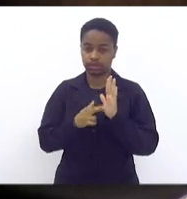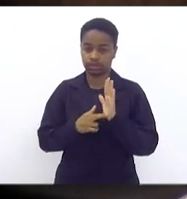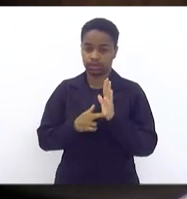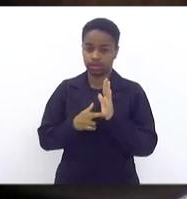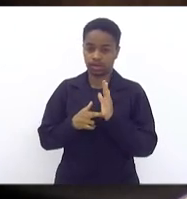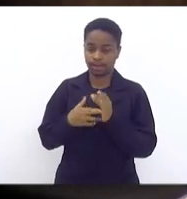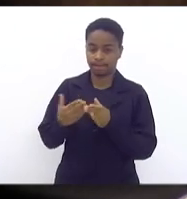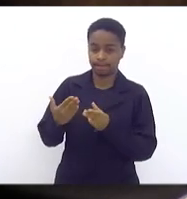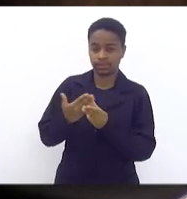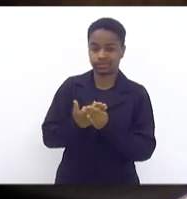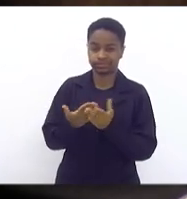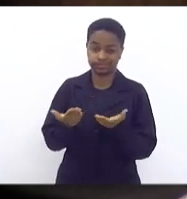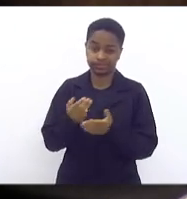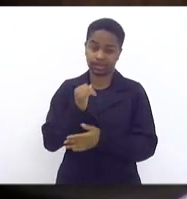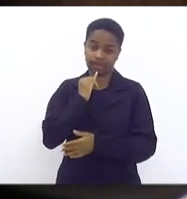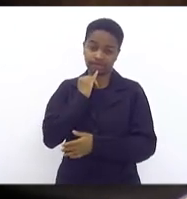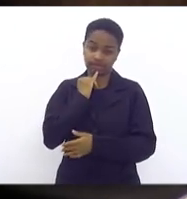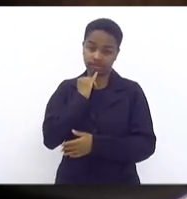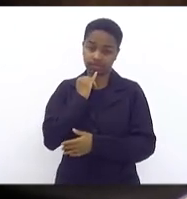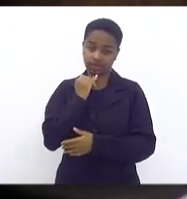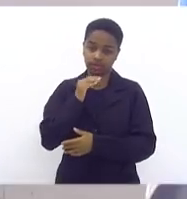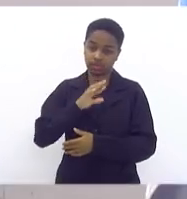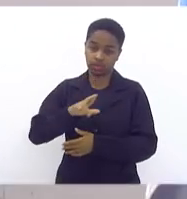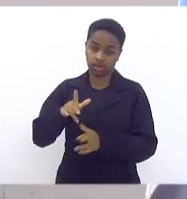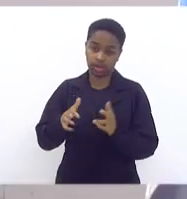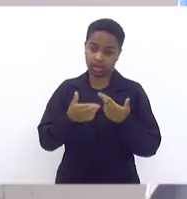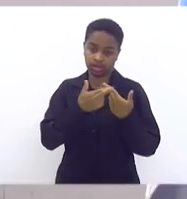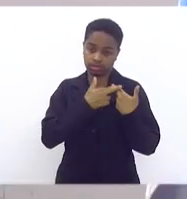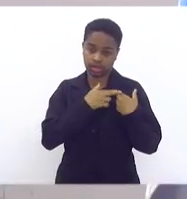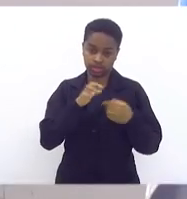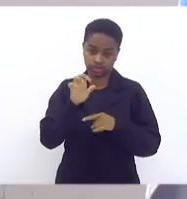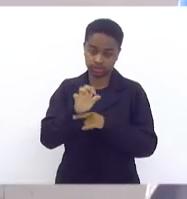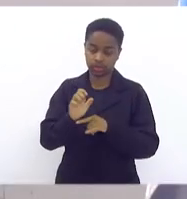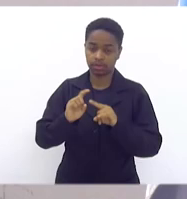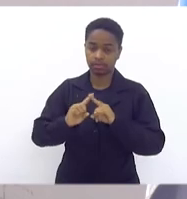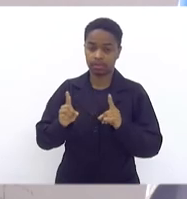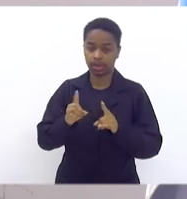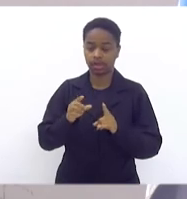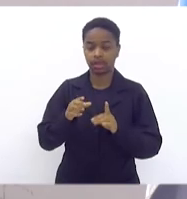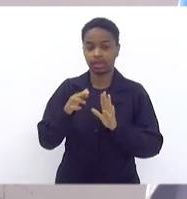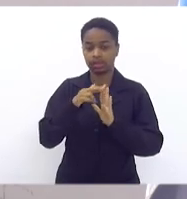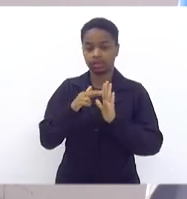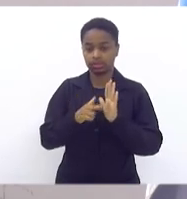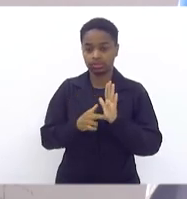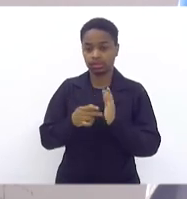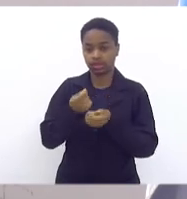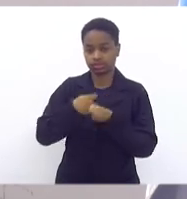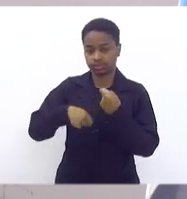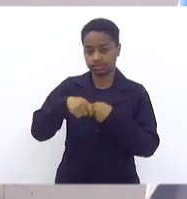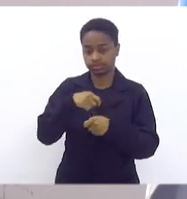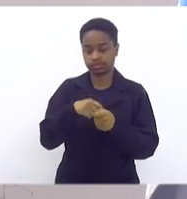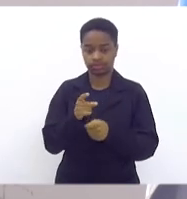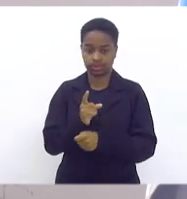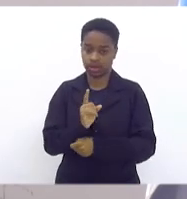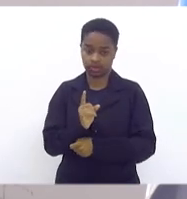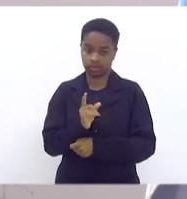infelizmente fogem do âmbito Estadual mas as normas administrativas não né